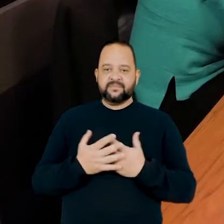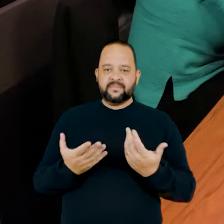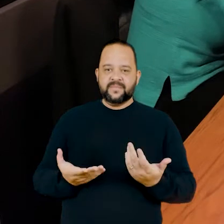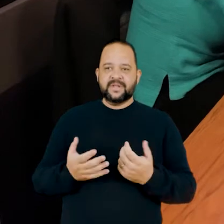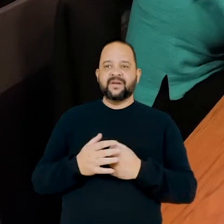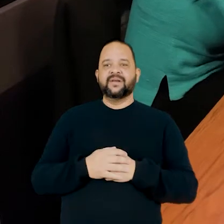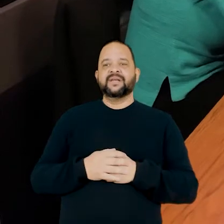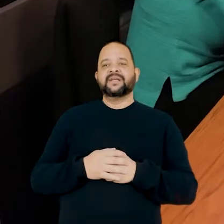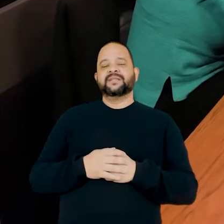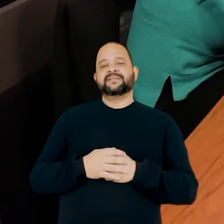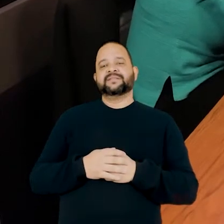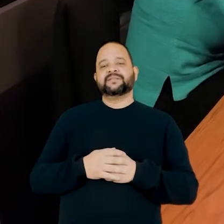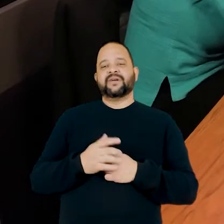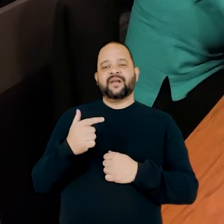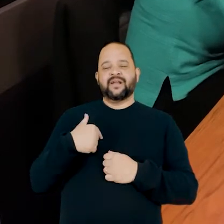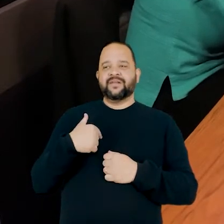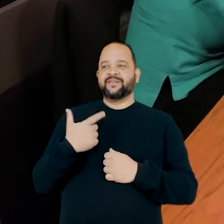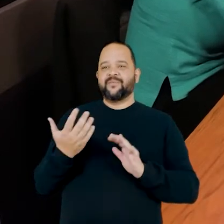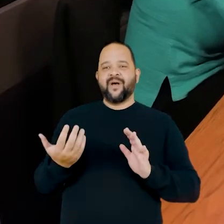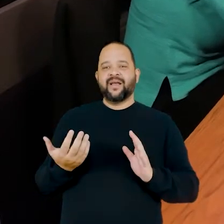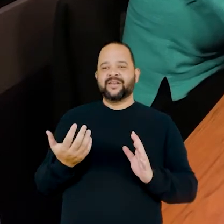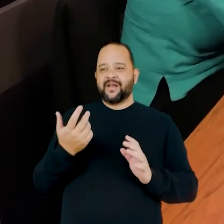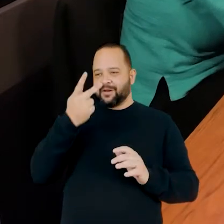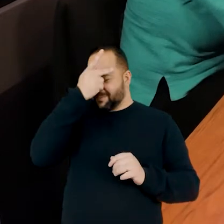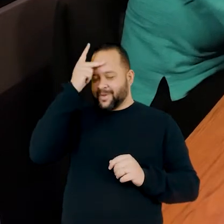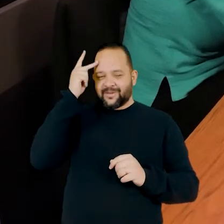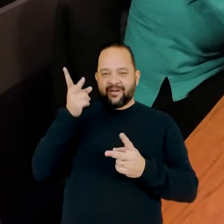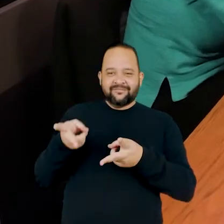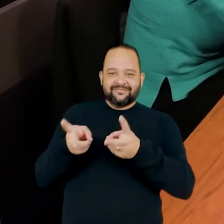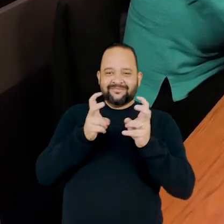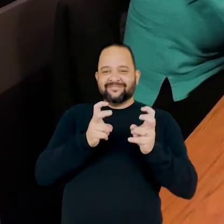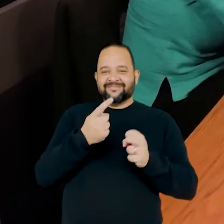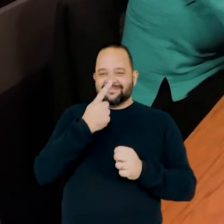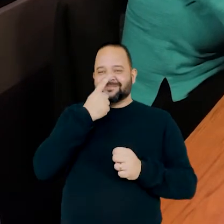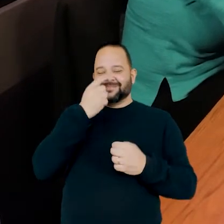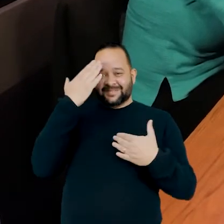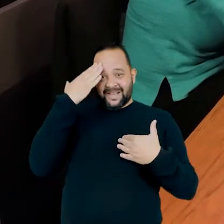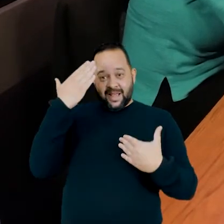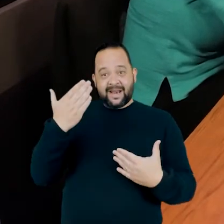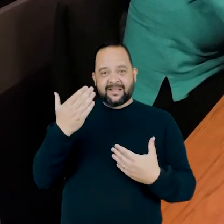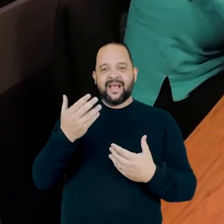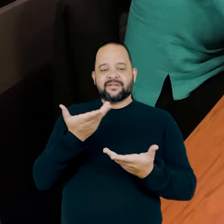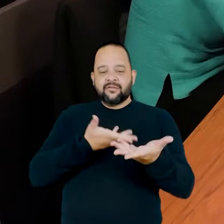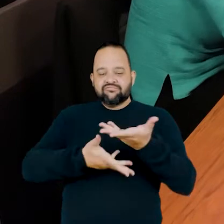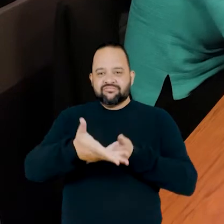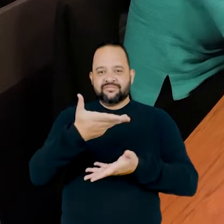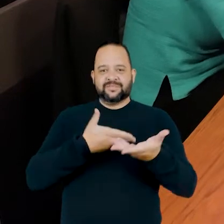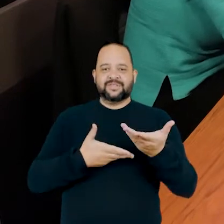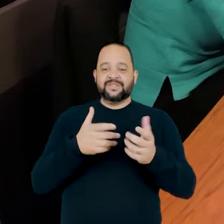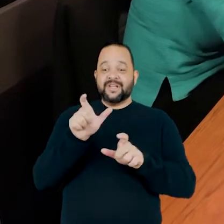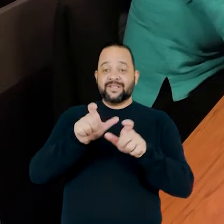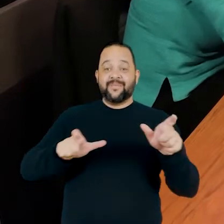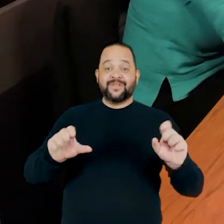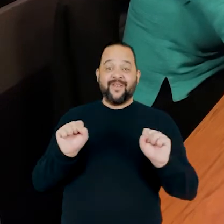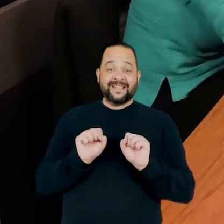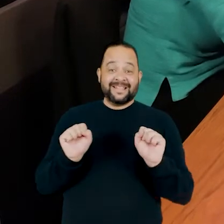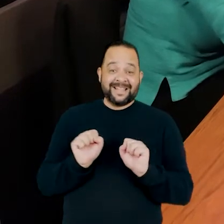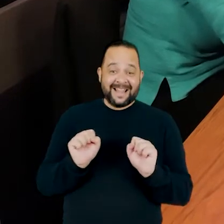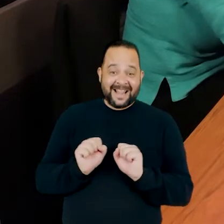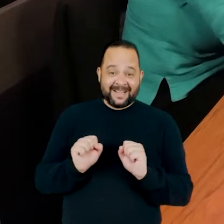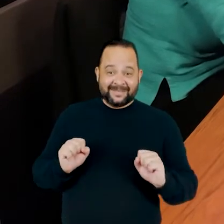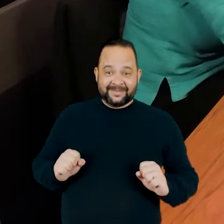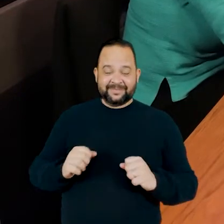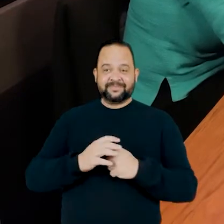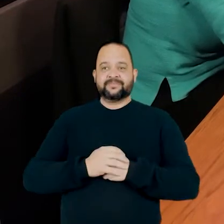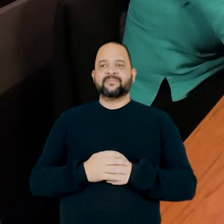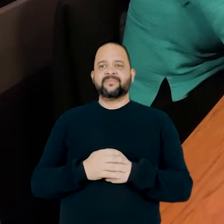né? E isso é identificado pelos usuários e eles agradecem, né? Isso é algo que o pessoal adora, na verdade, adora.